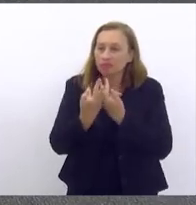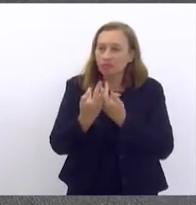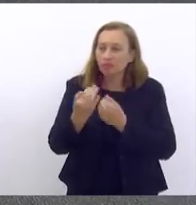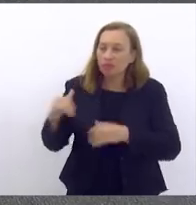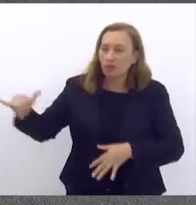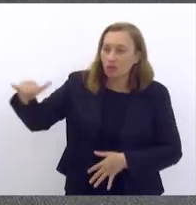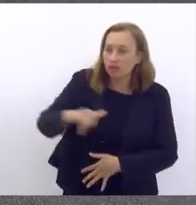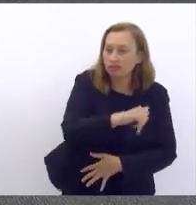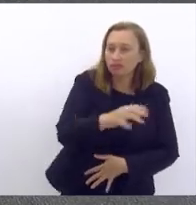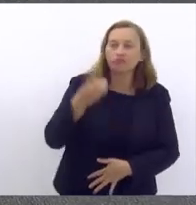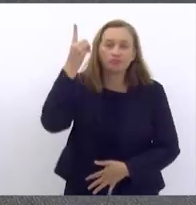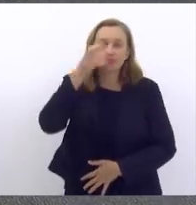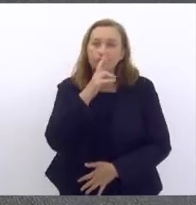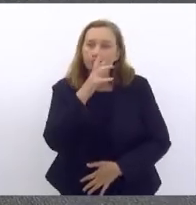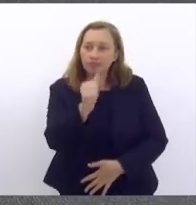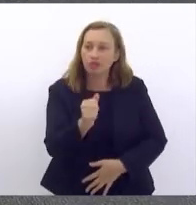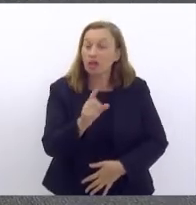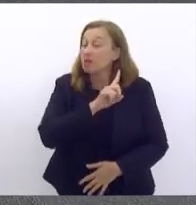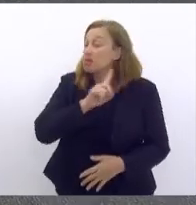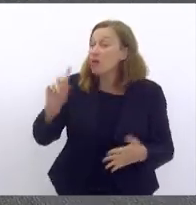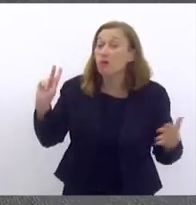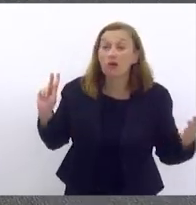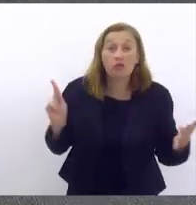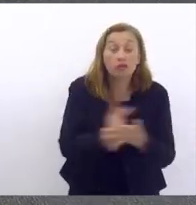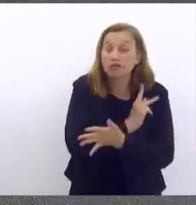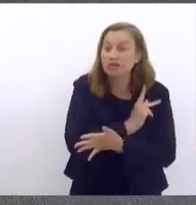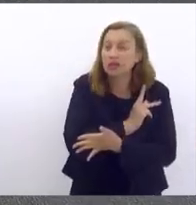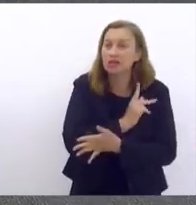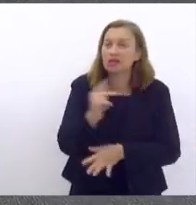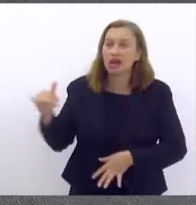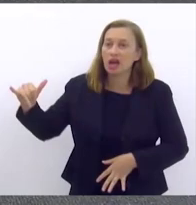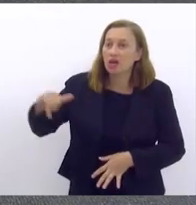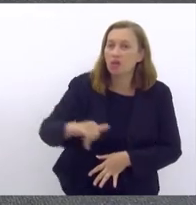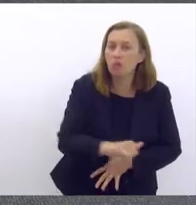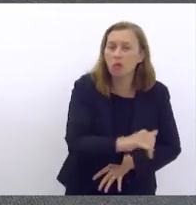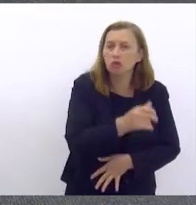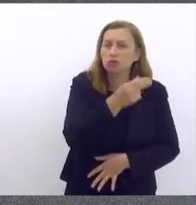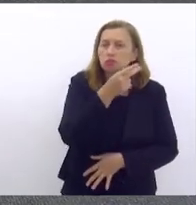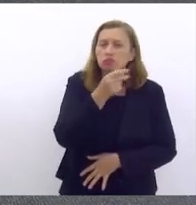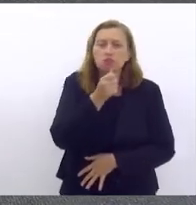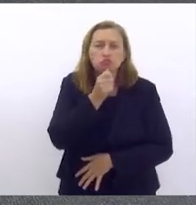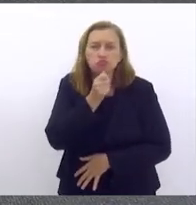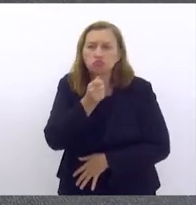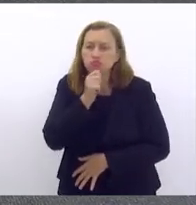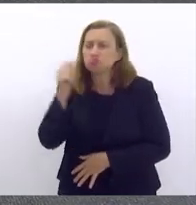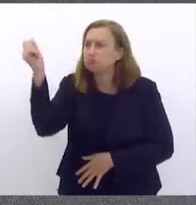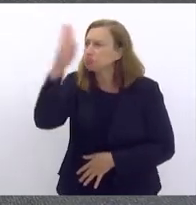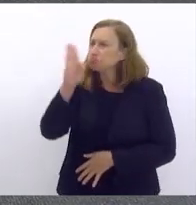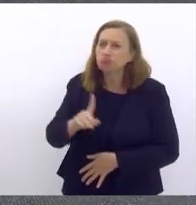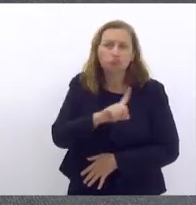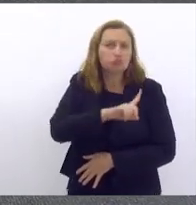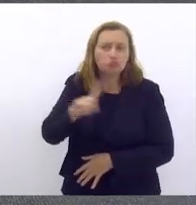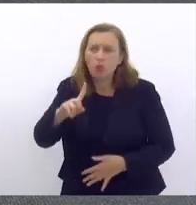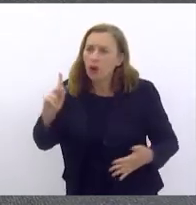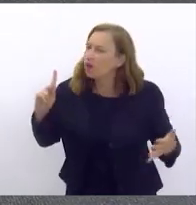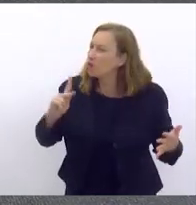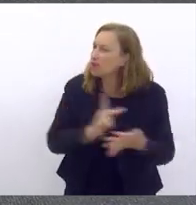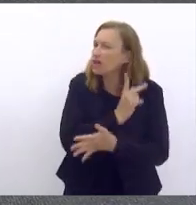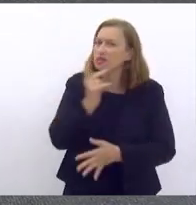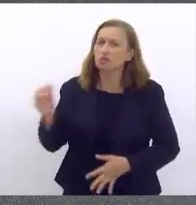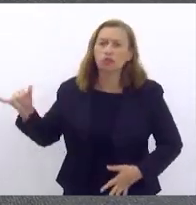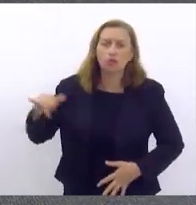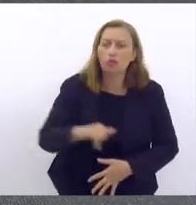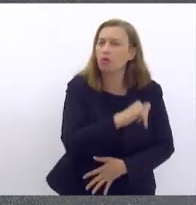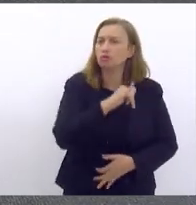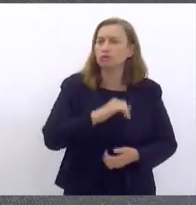Amorim, não acontece em aeroporto nenhum do Brasil. Não acontece em aeroporto nenhum do